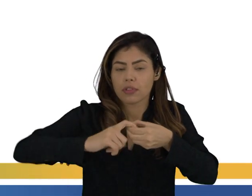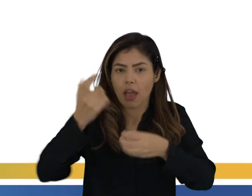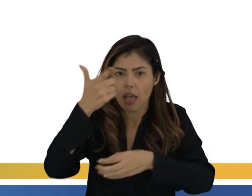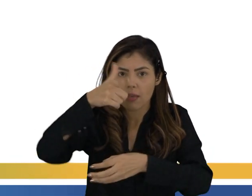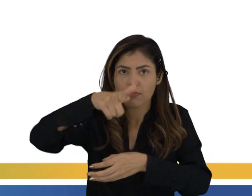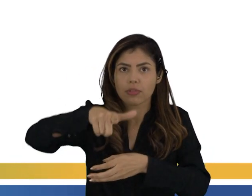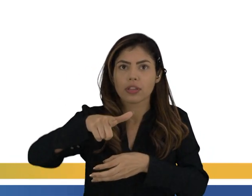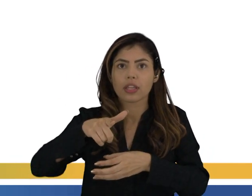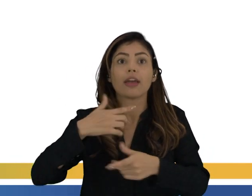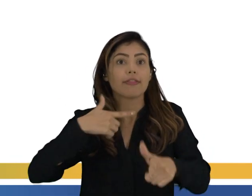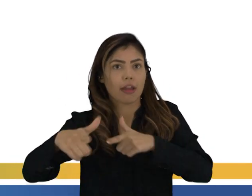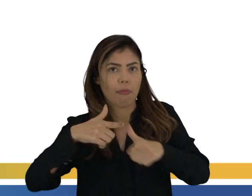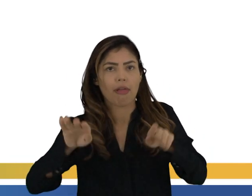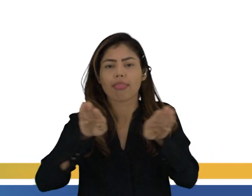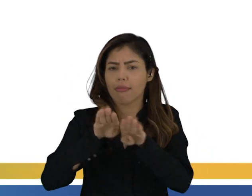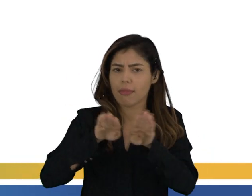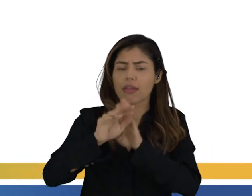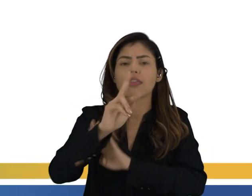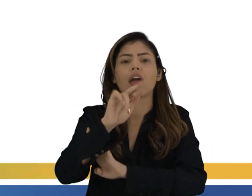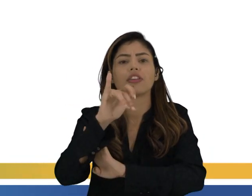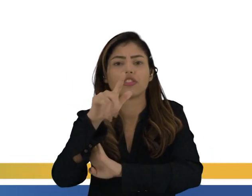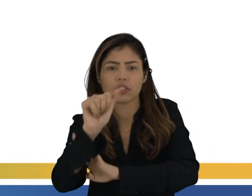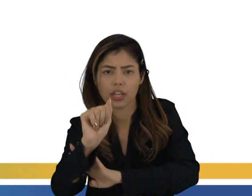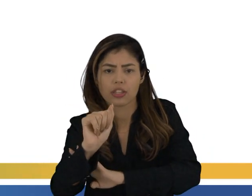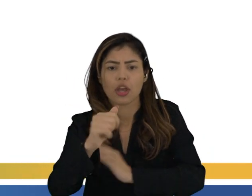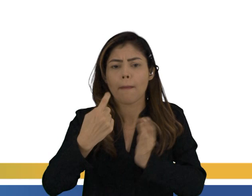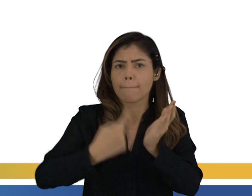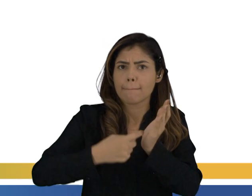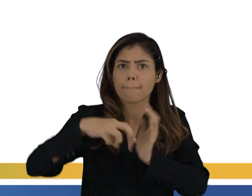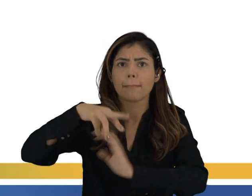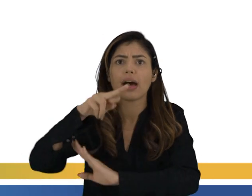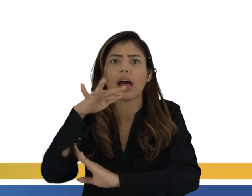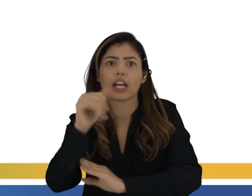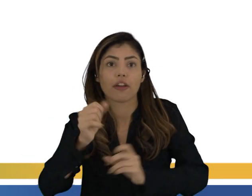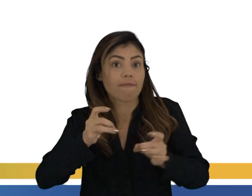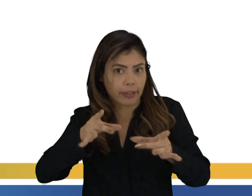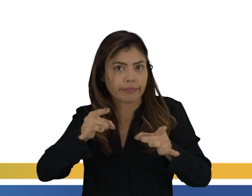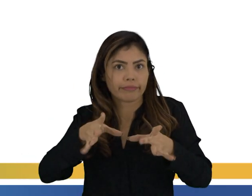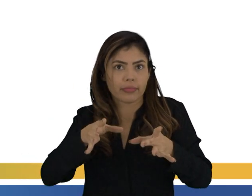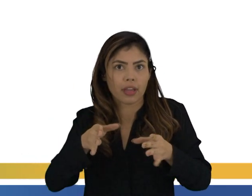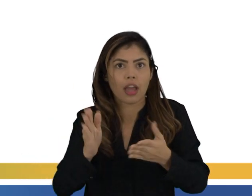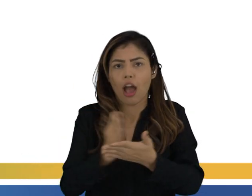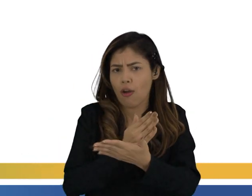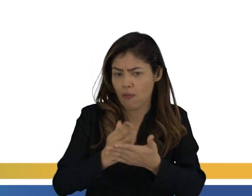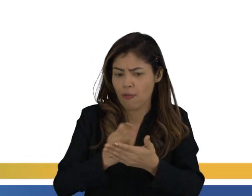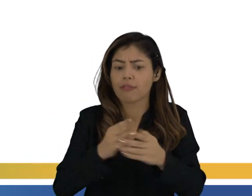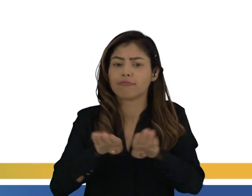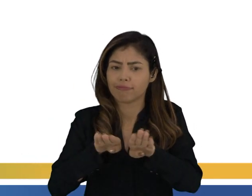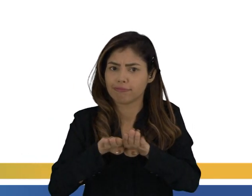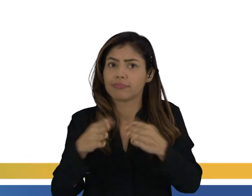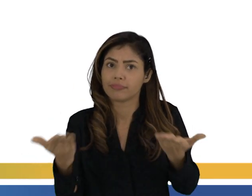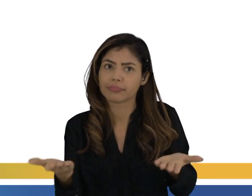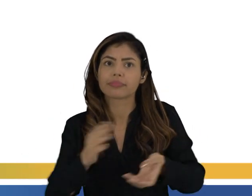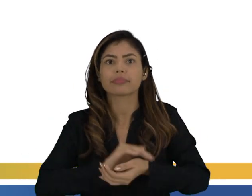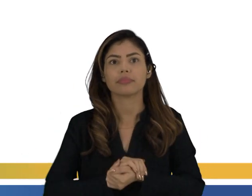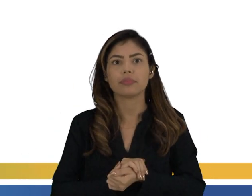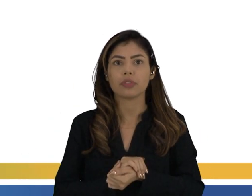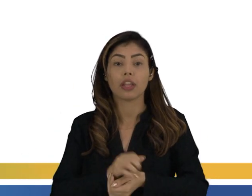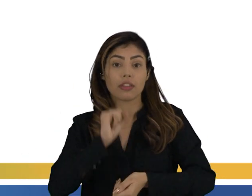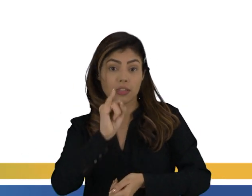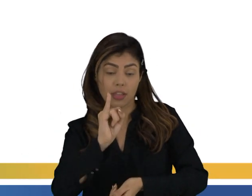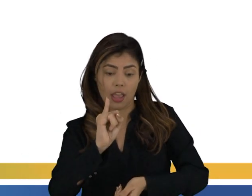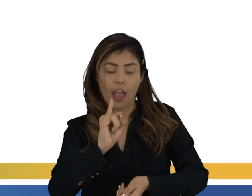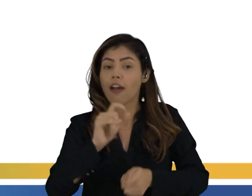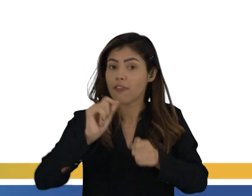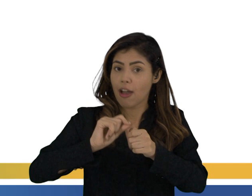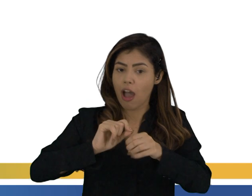pode trabalhar em agências de publicidade, de marketing, pode vender as suas próprias obras. E se ele fizer um curso